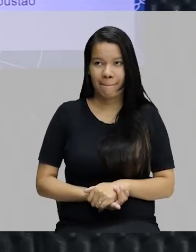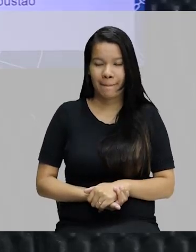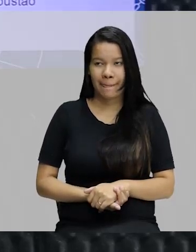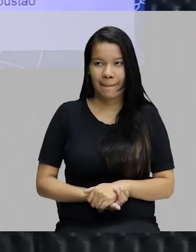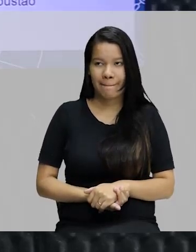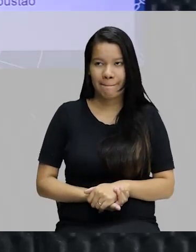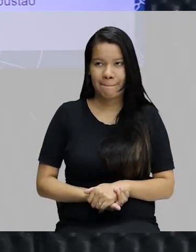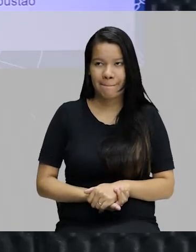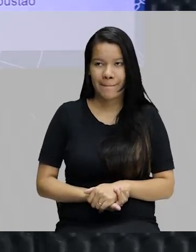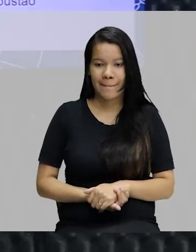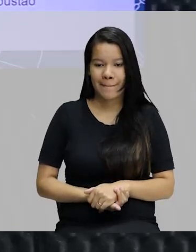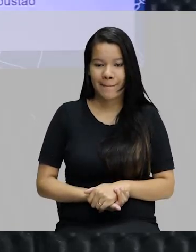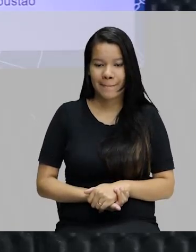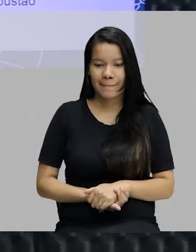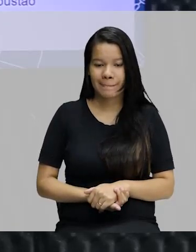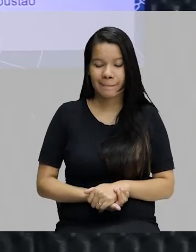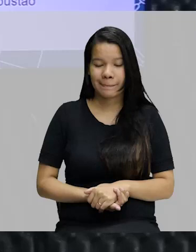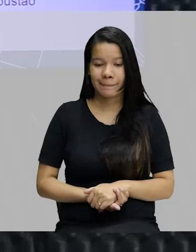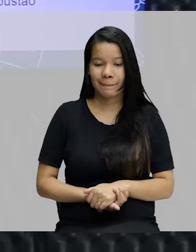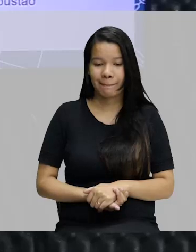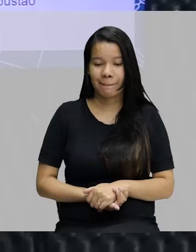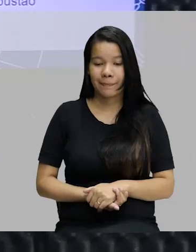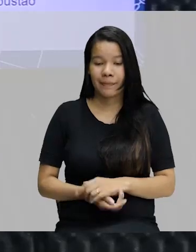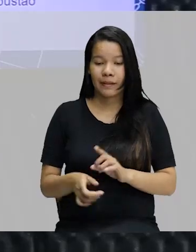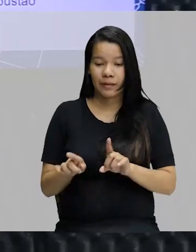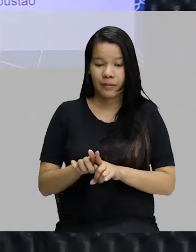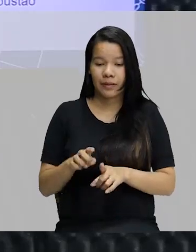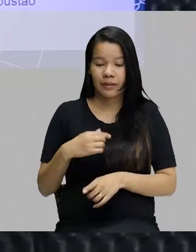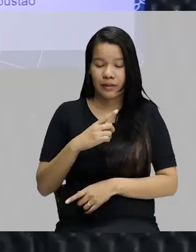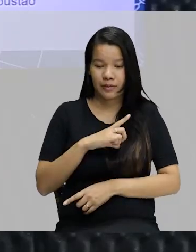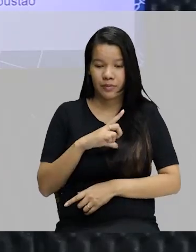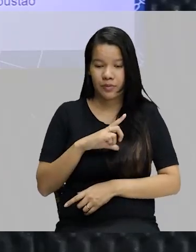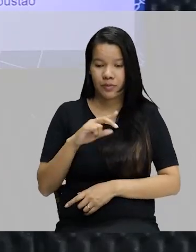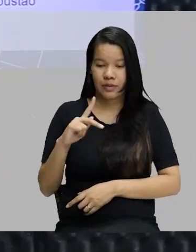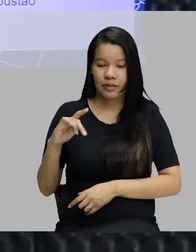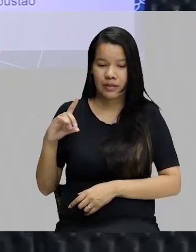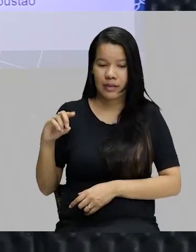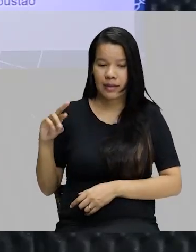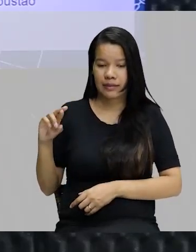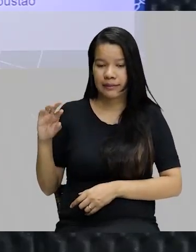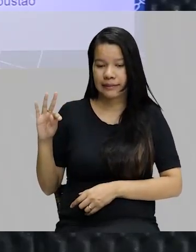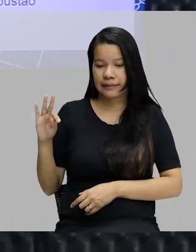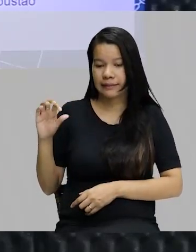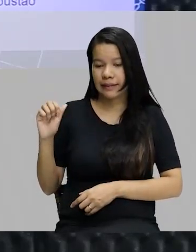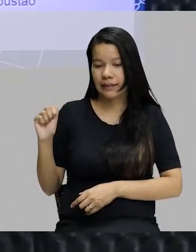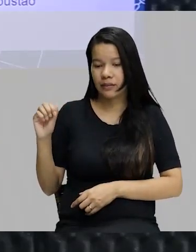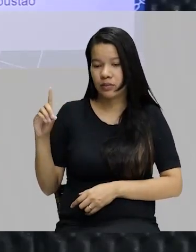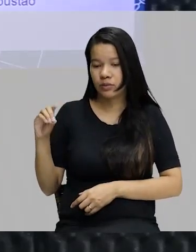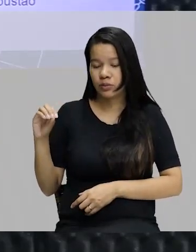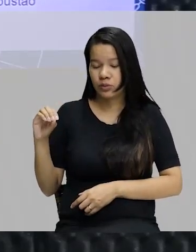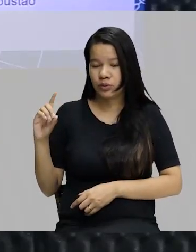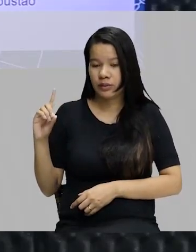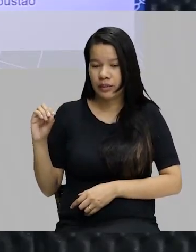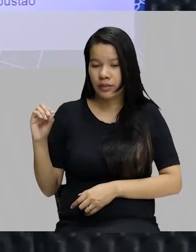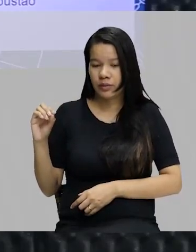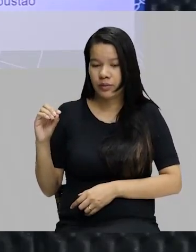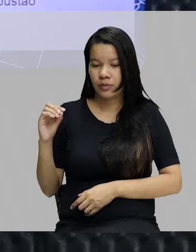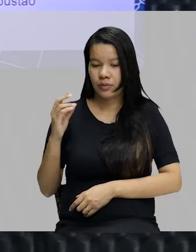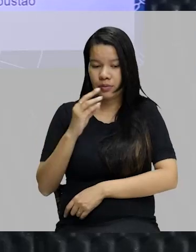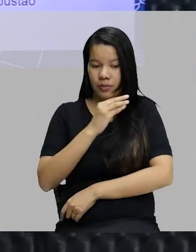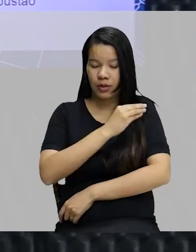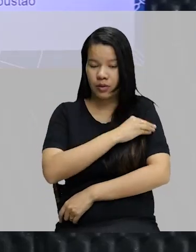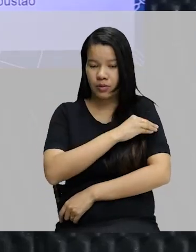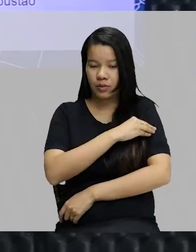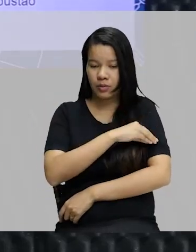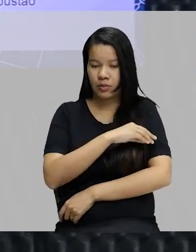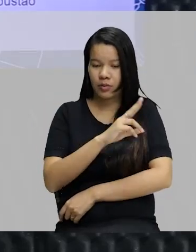álcool anidro, etanol anidro. E nós temos também o etanol hidratado, certo? Ele é o álcool, é o